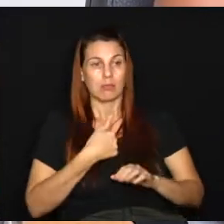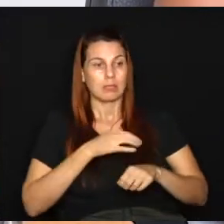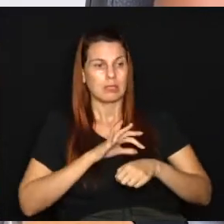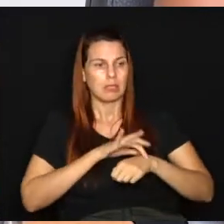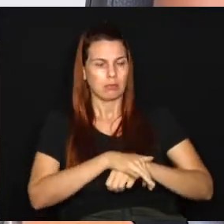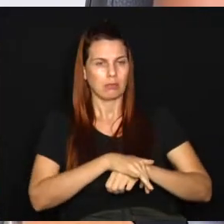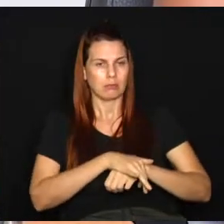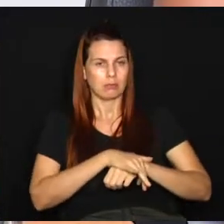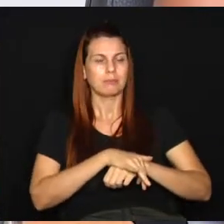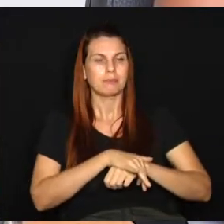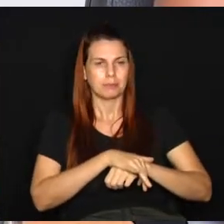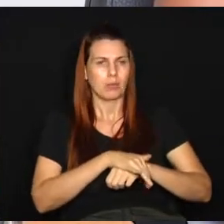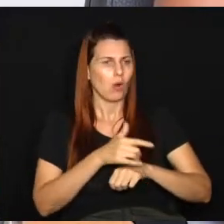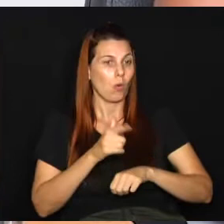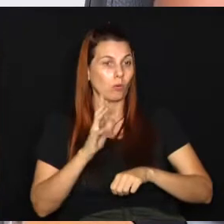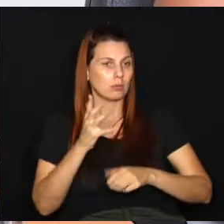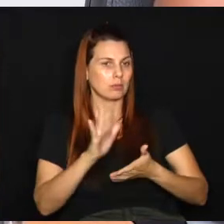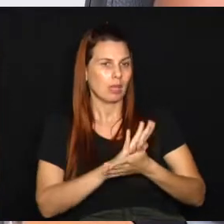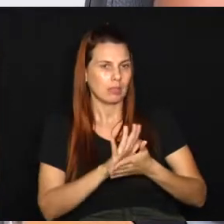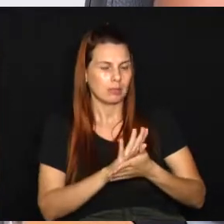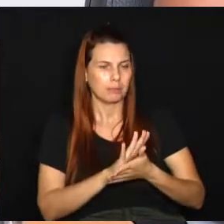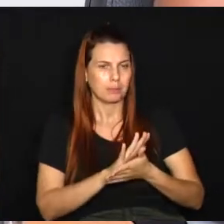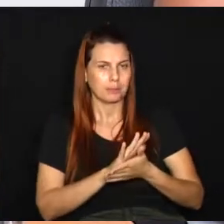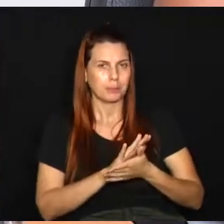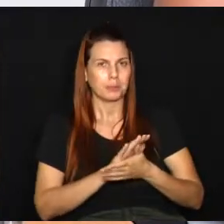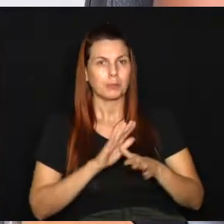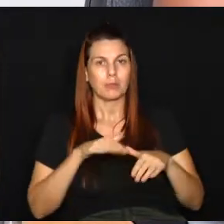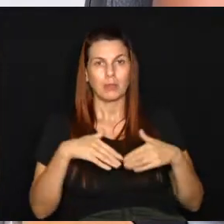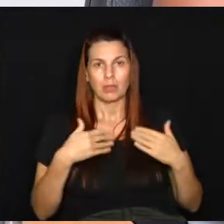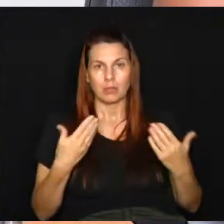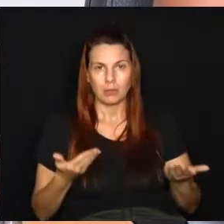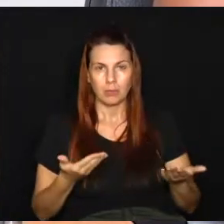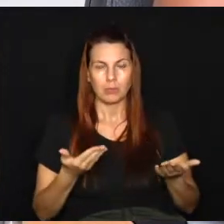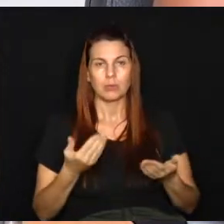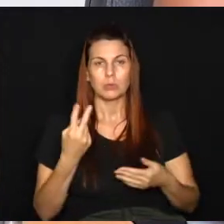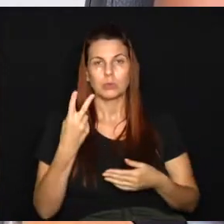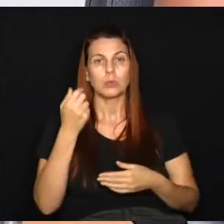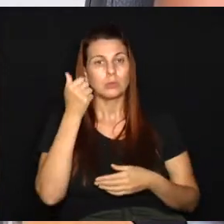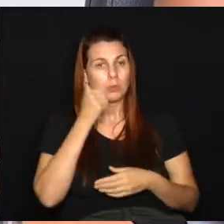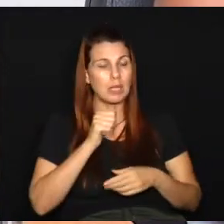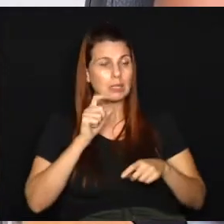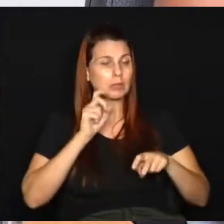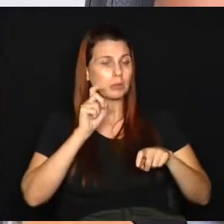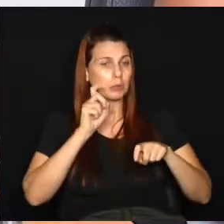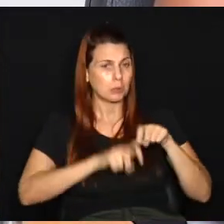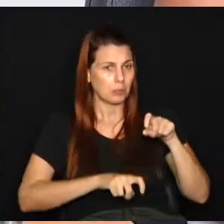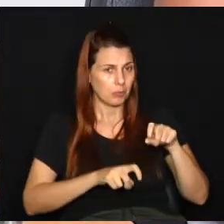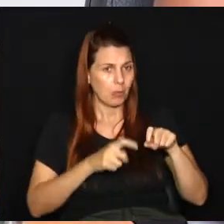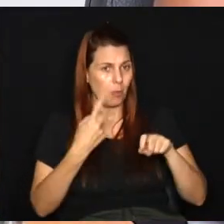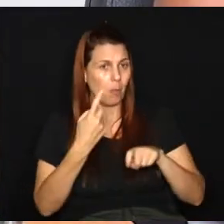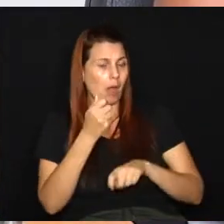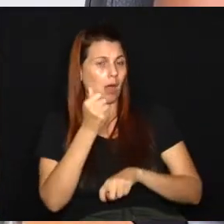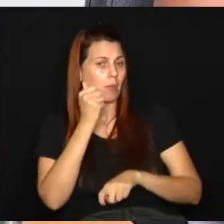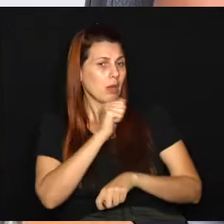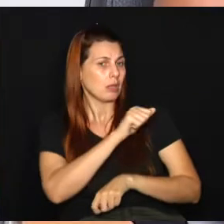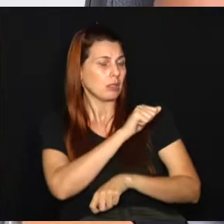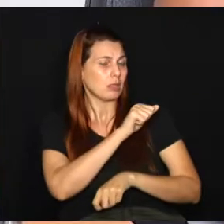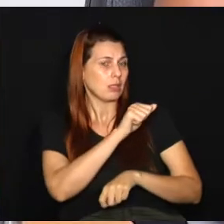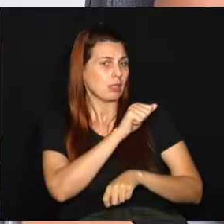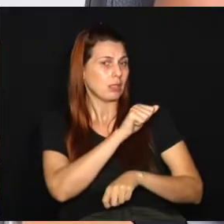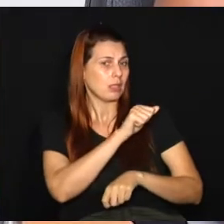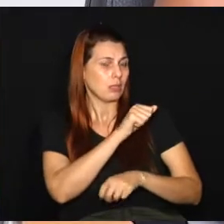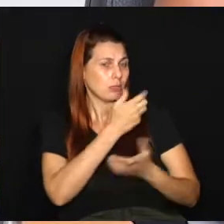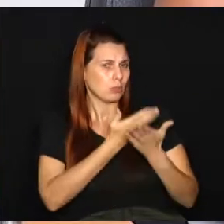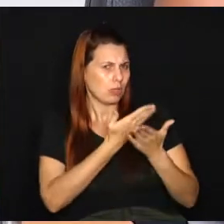segurança delas, para que não aconteça alguma coisa. Então, foi 2 mulheres estrupadas, uma era estudante, foi 10h30 da